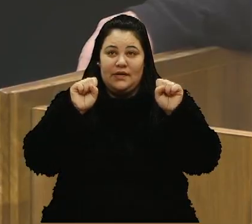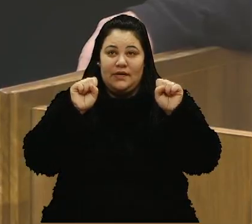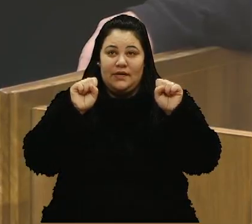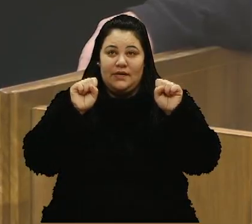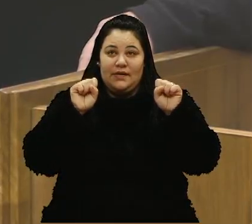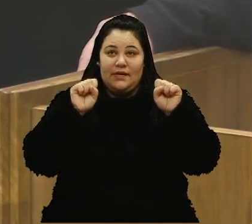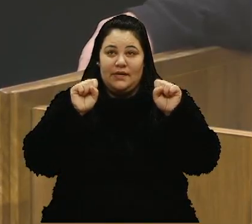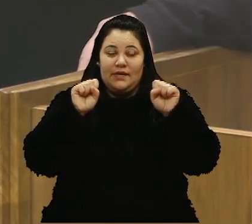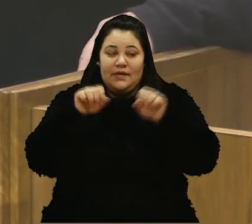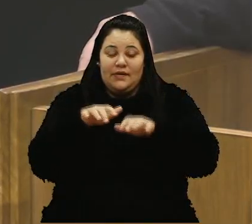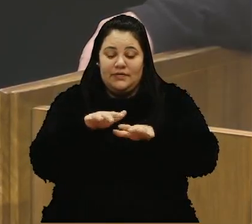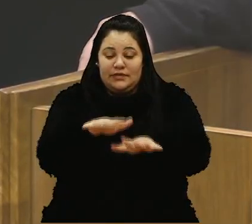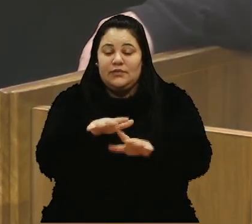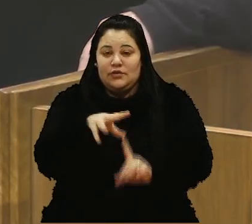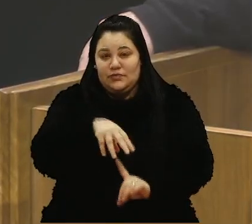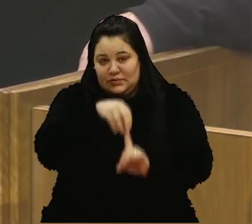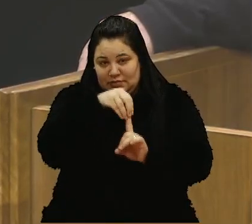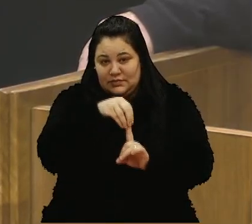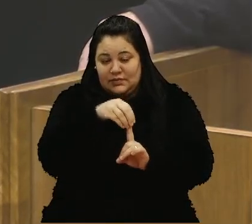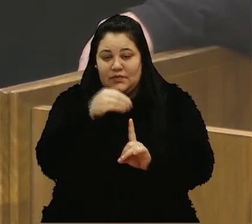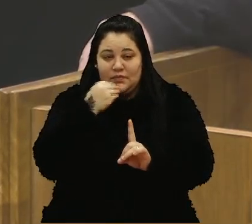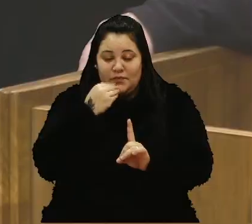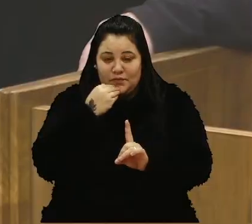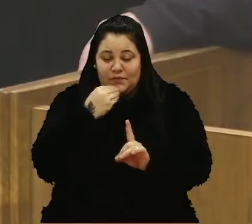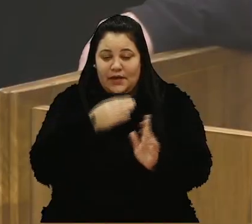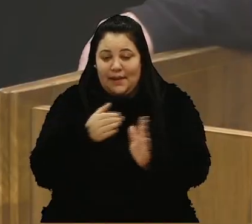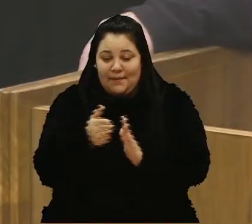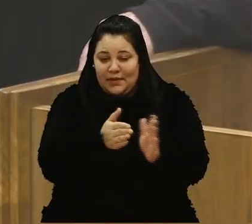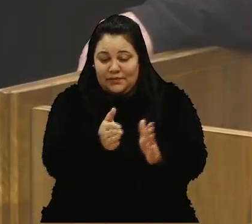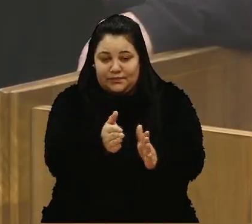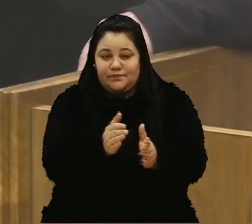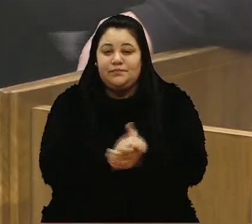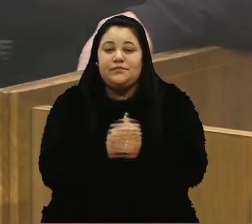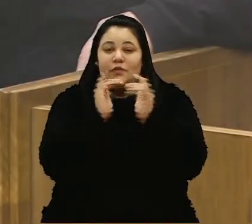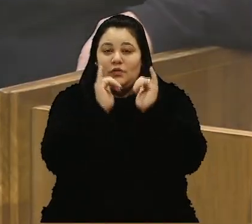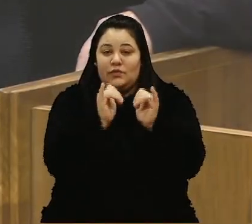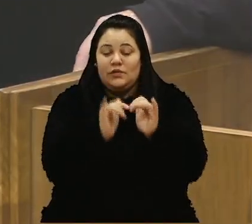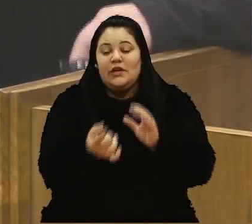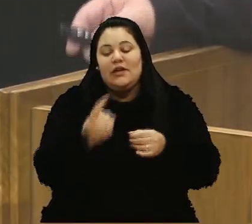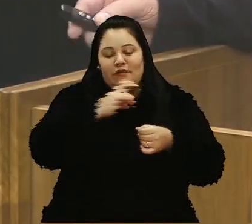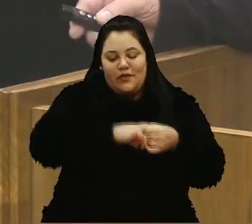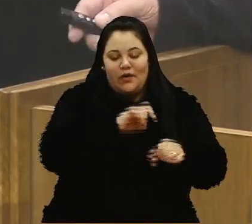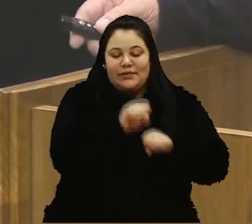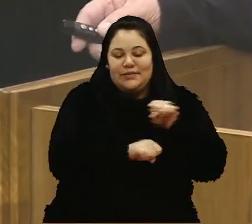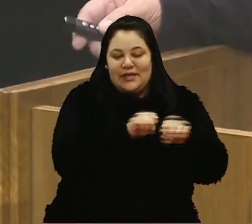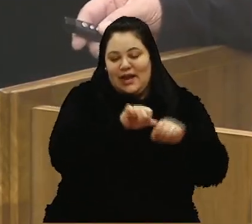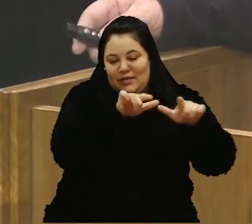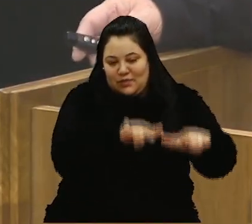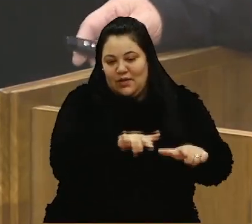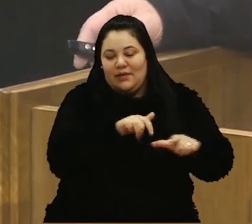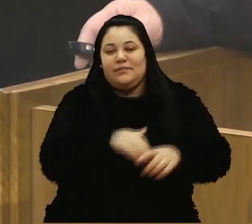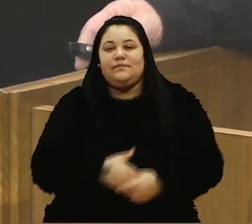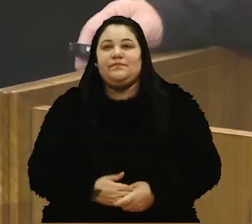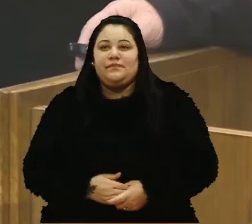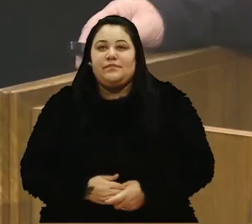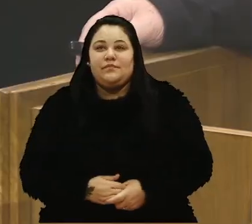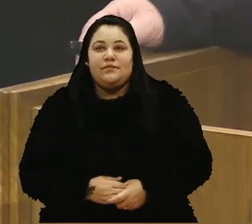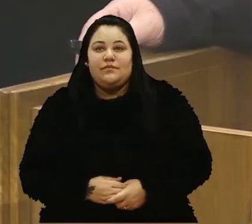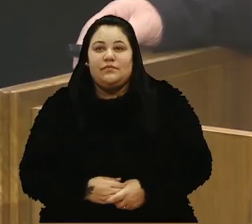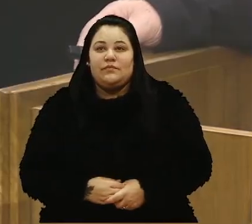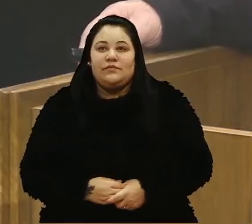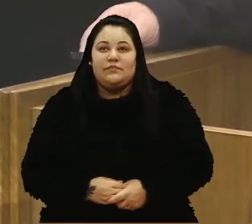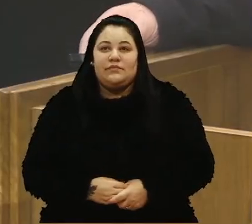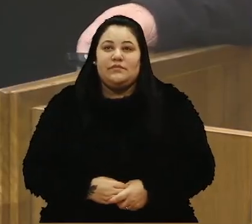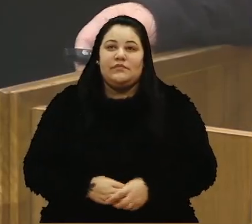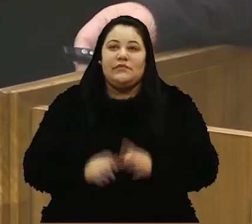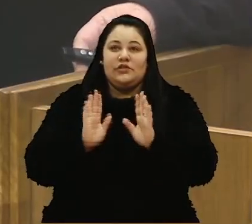no transporte principal, né, para onde ele vai, e devolve, então, a bicicleta. Já estão sendo adquiridas, já